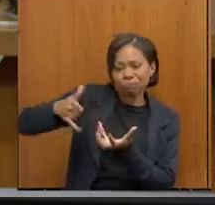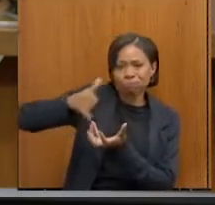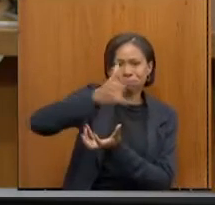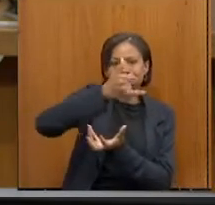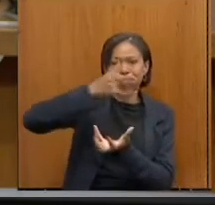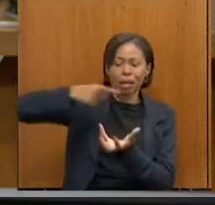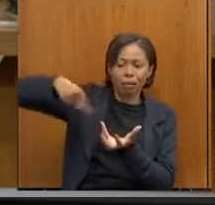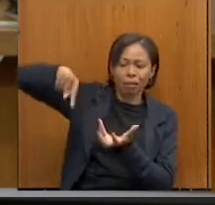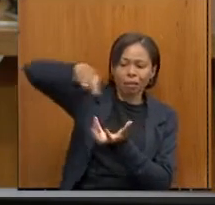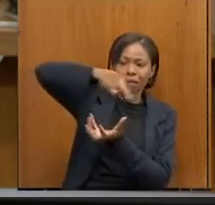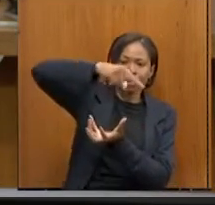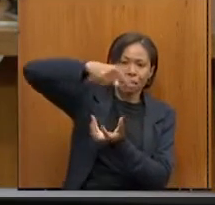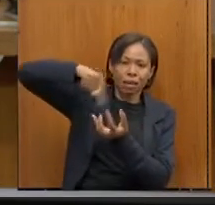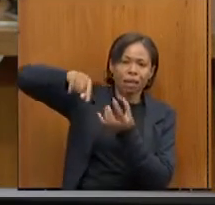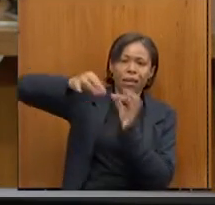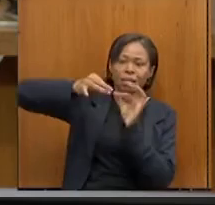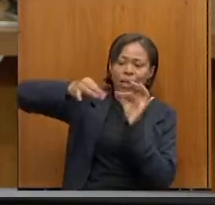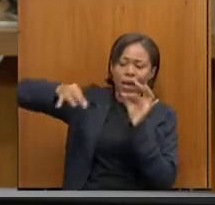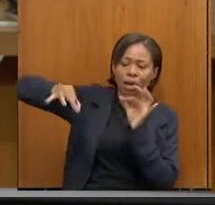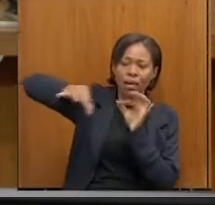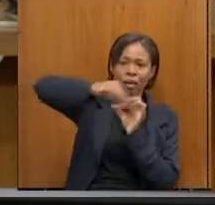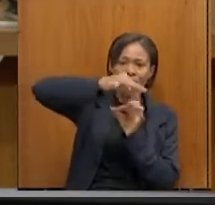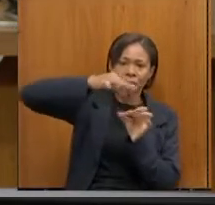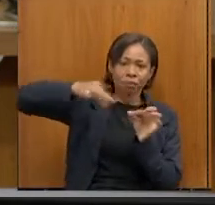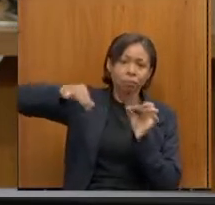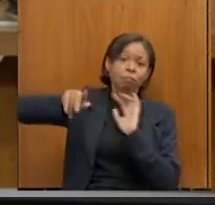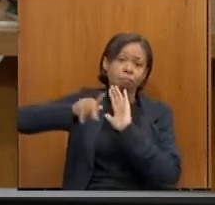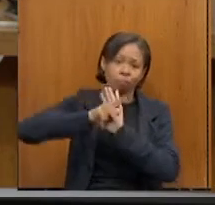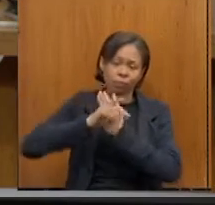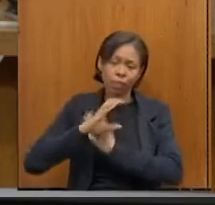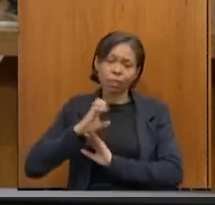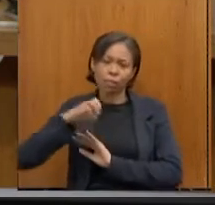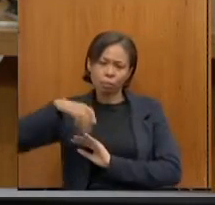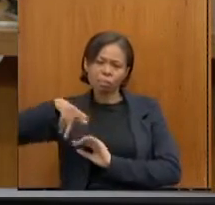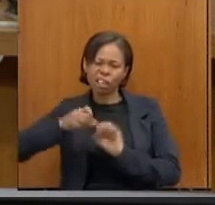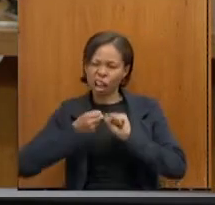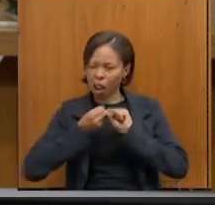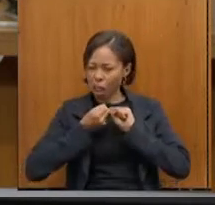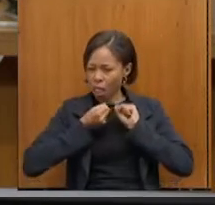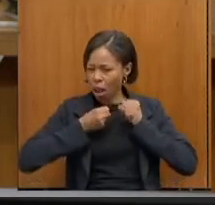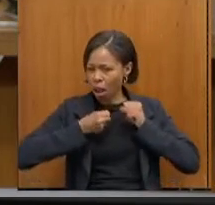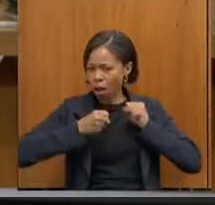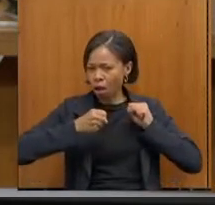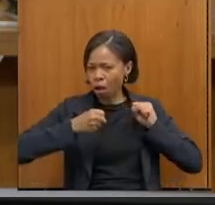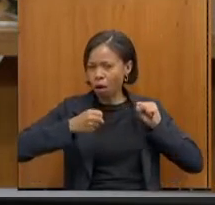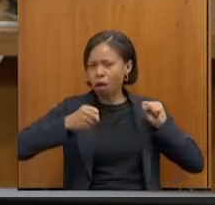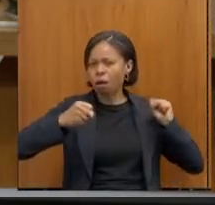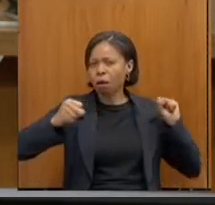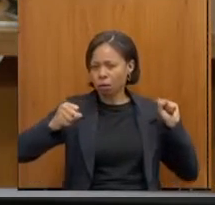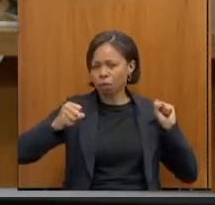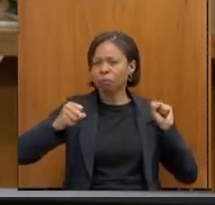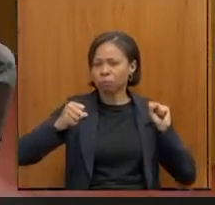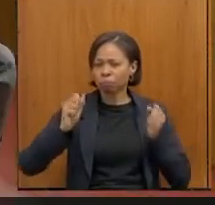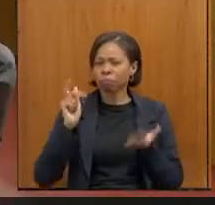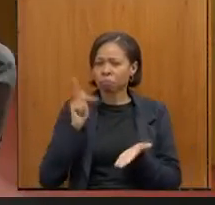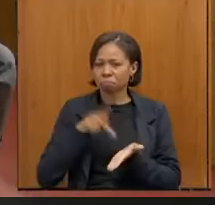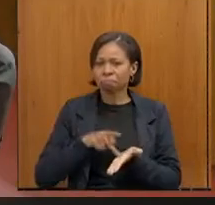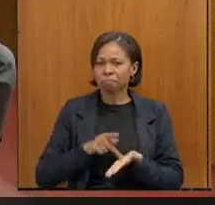o tamanho da rede da Cemig é realmente são números assim é continentais